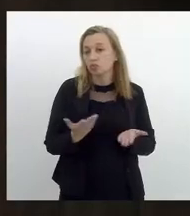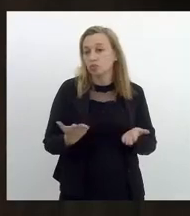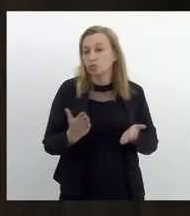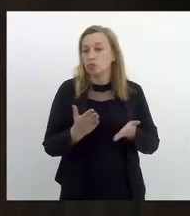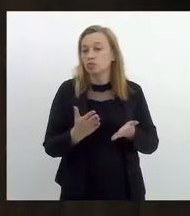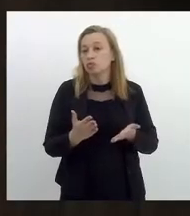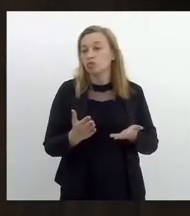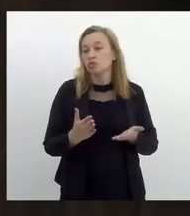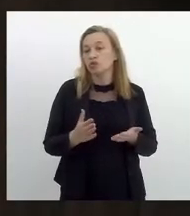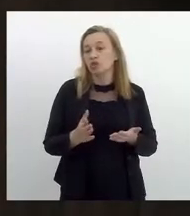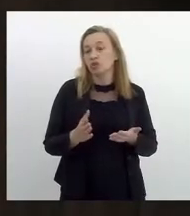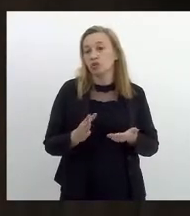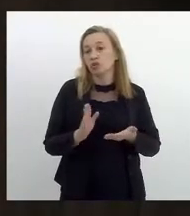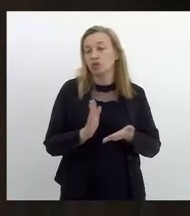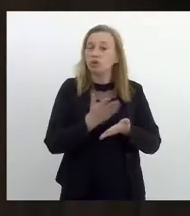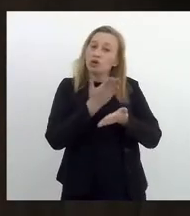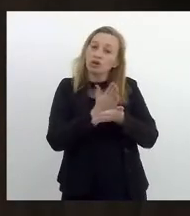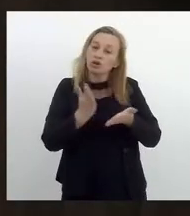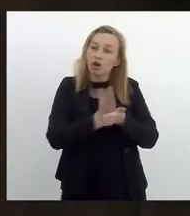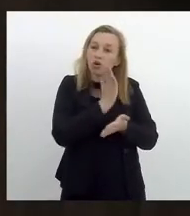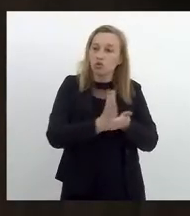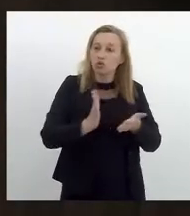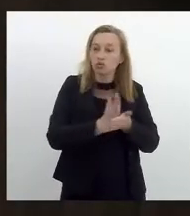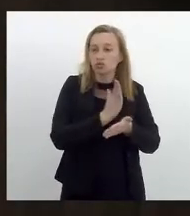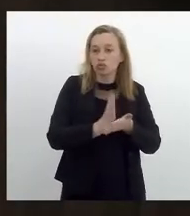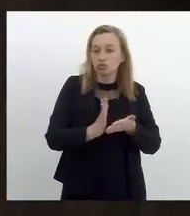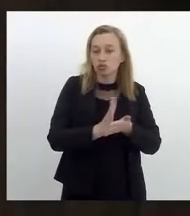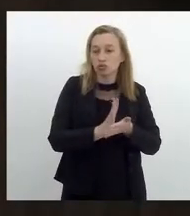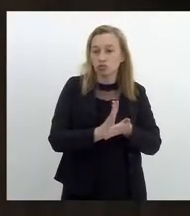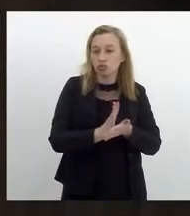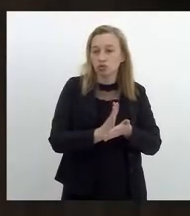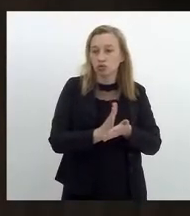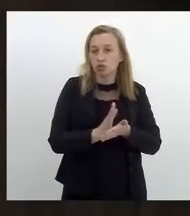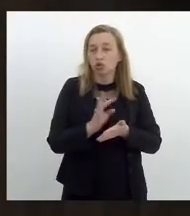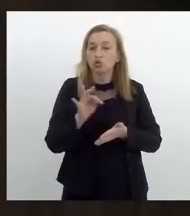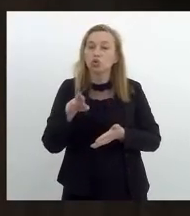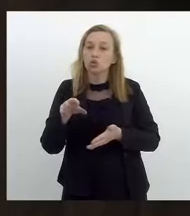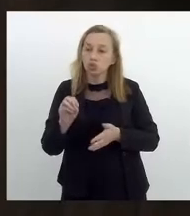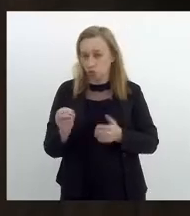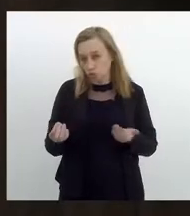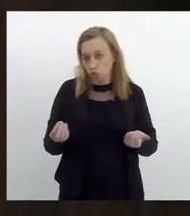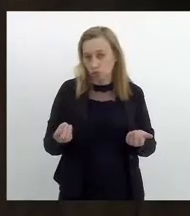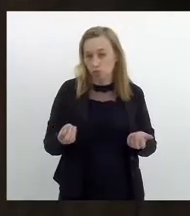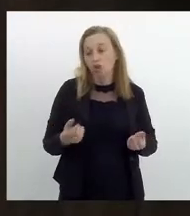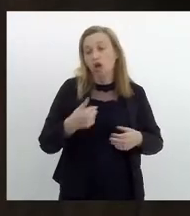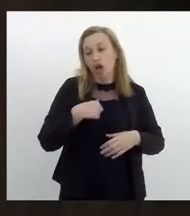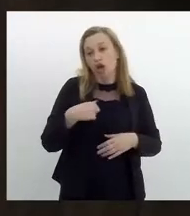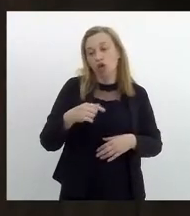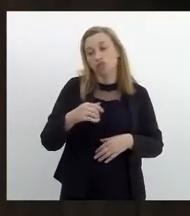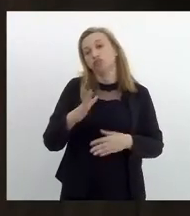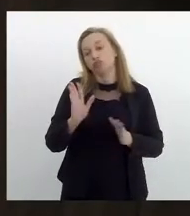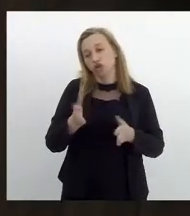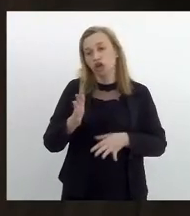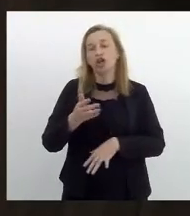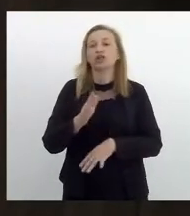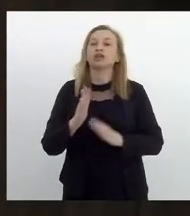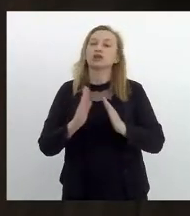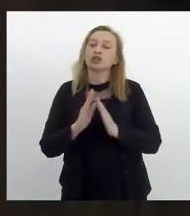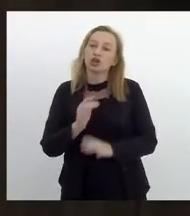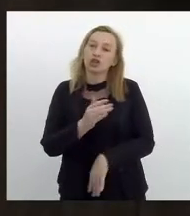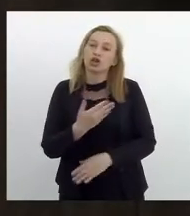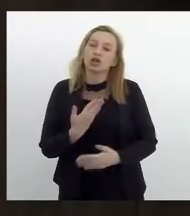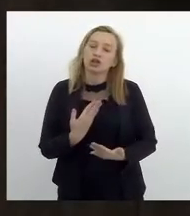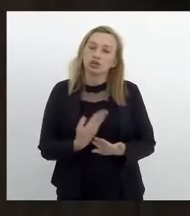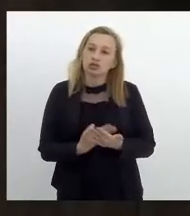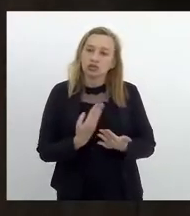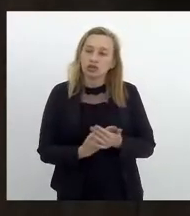alguns turnos, né? Já a situação, eu, por exemplo, sou filho da escola pública, fiz o ensino médio, por exemplo, no Colégio Estadual Brigadeiro Só, no bairro